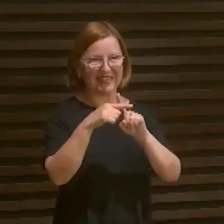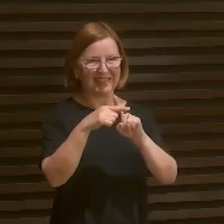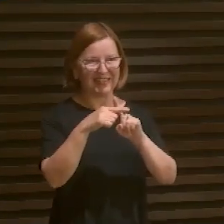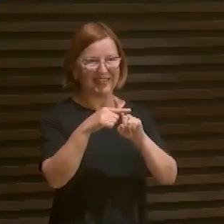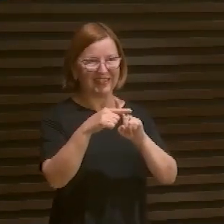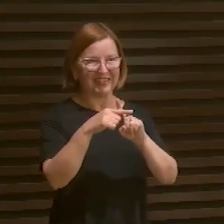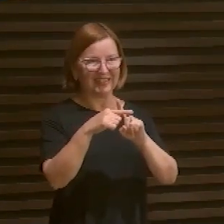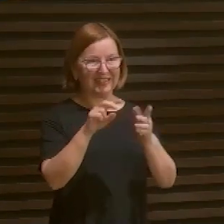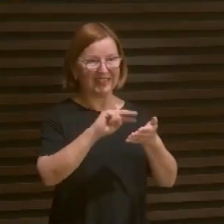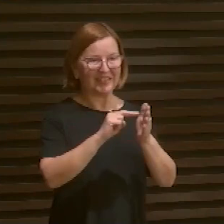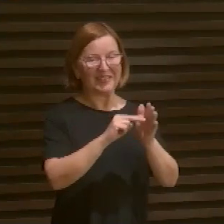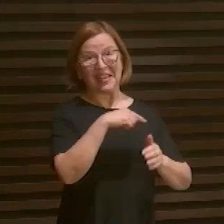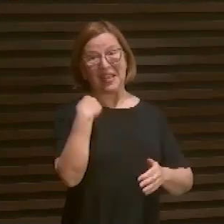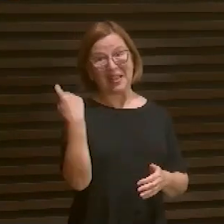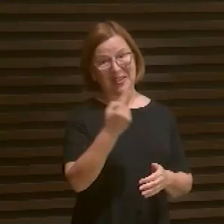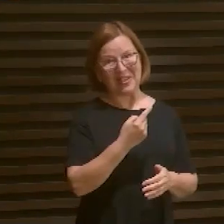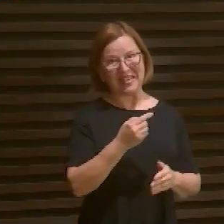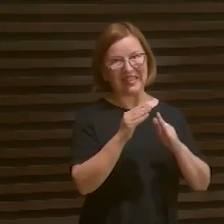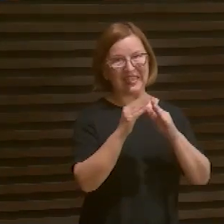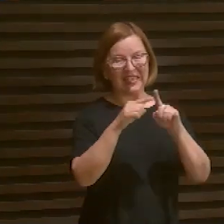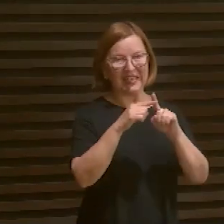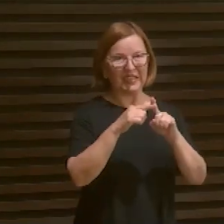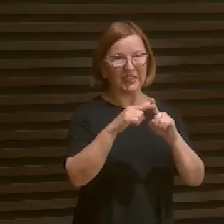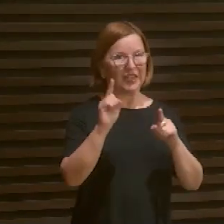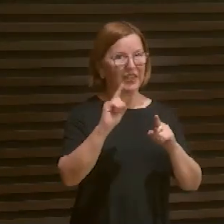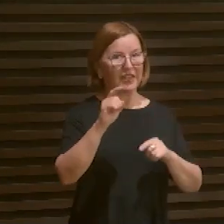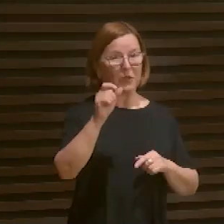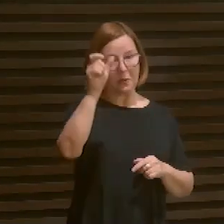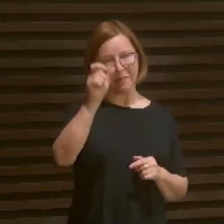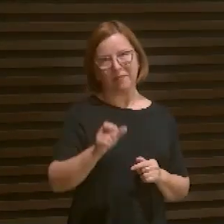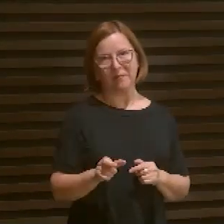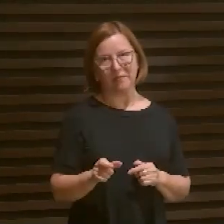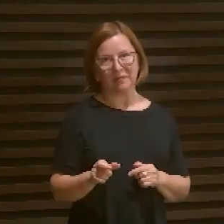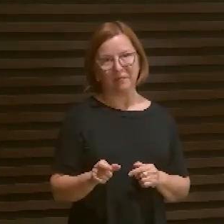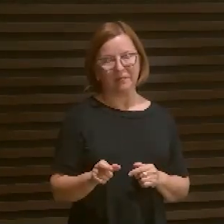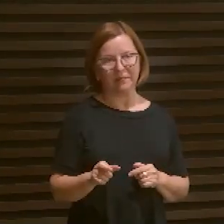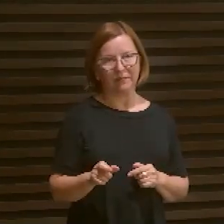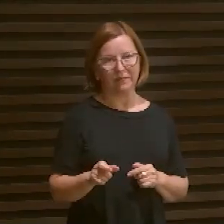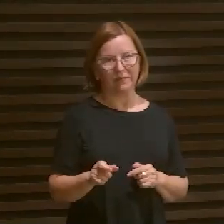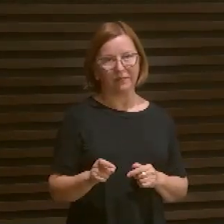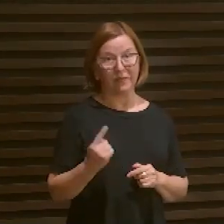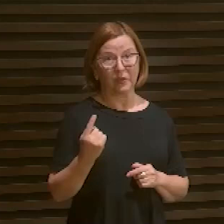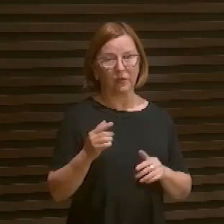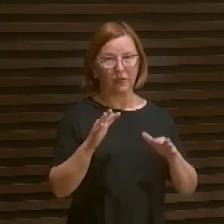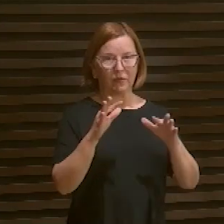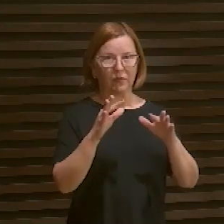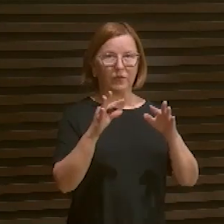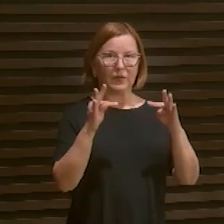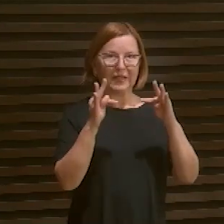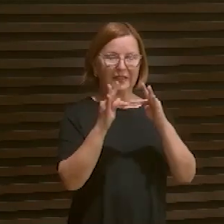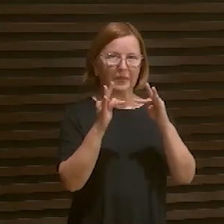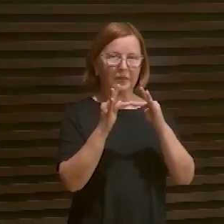somos nós. Igreja não é uma pessoa, é um tabernáculo, é um